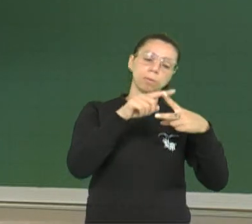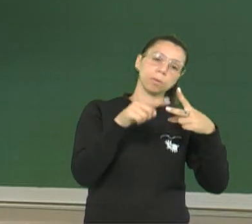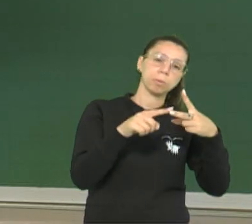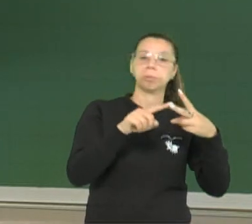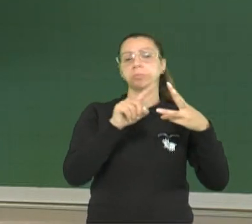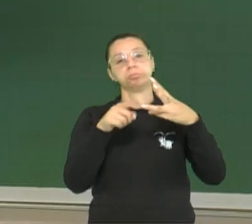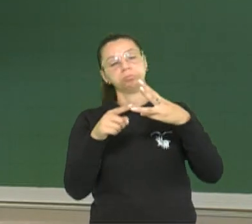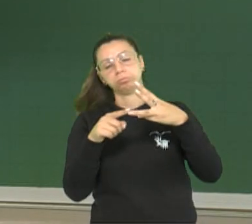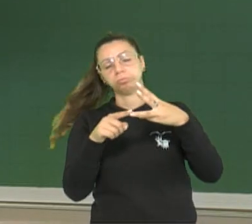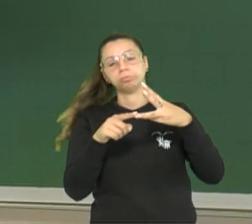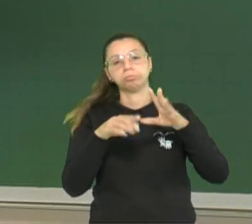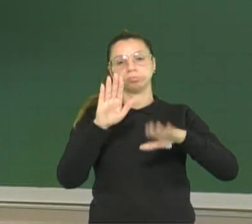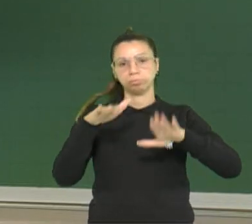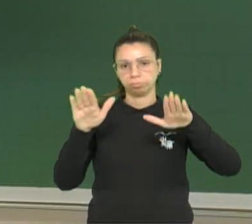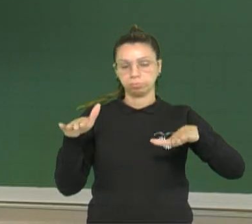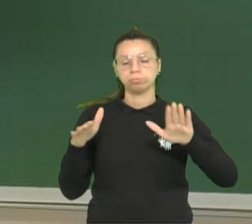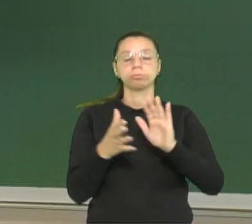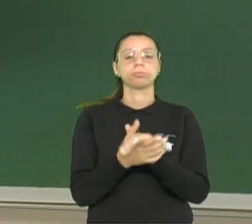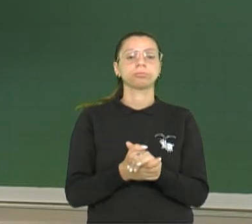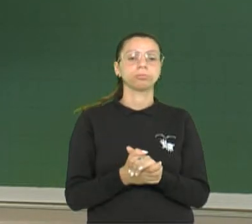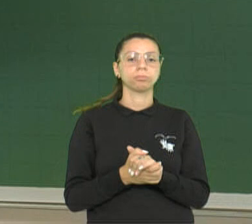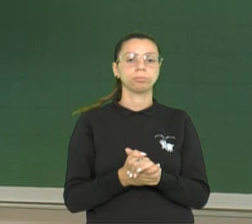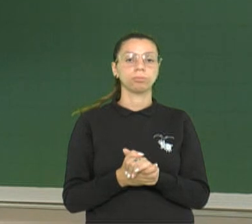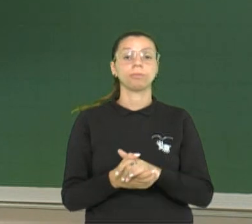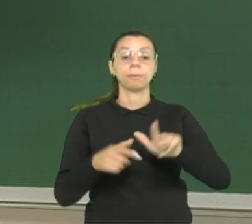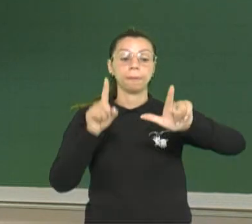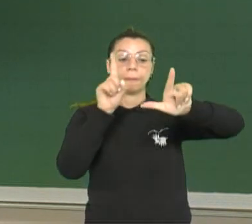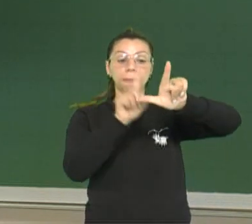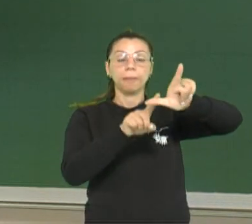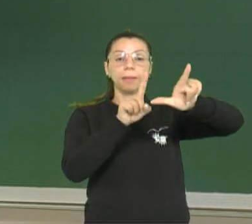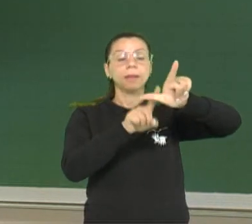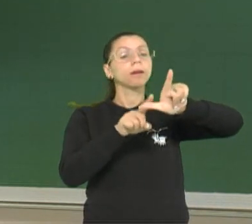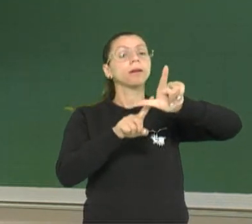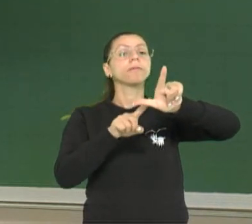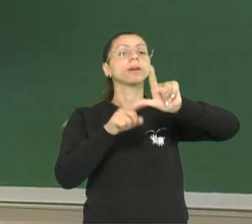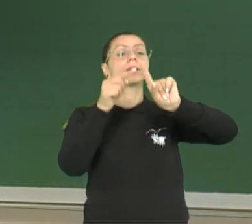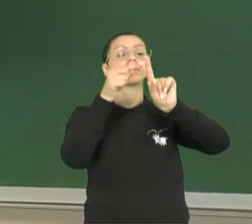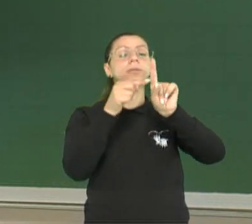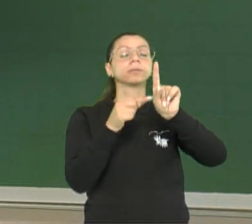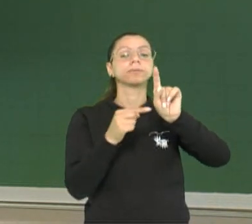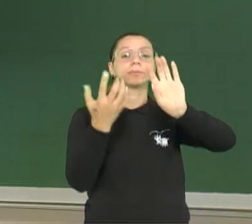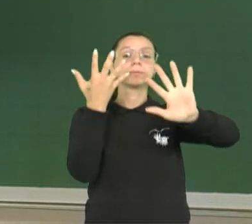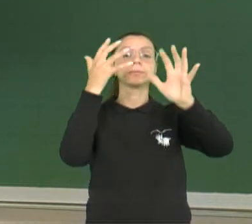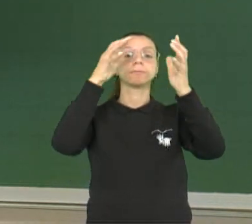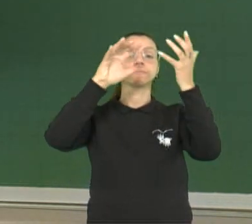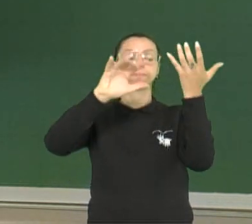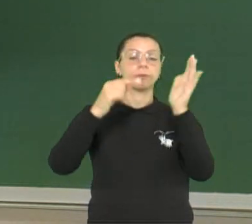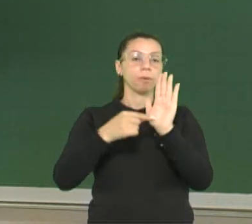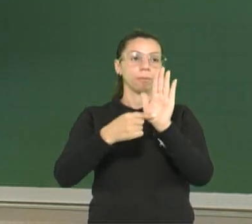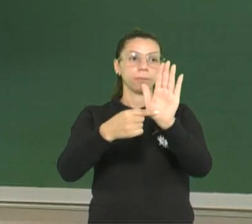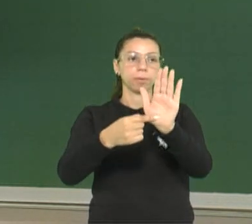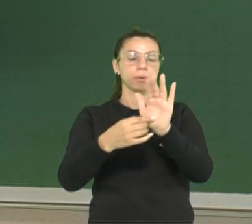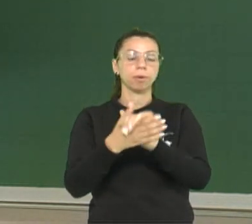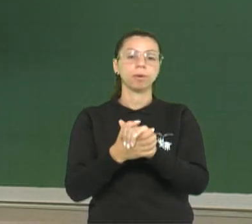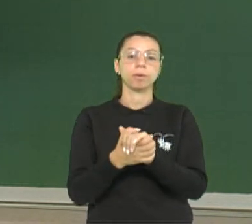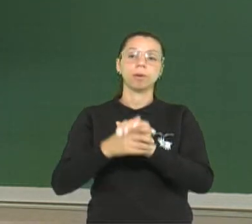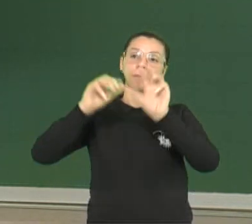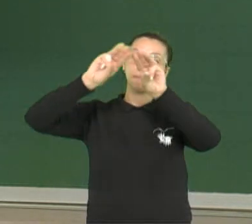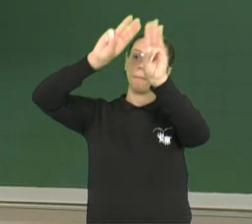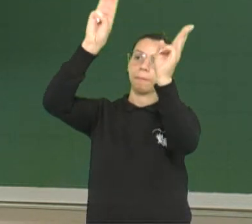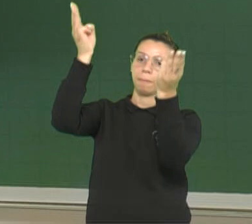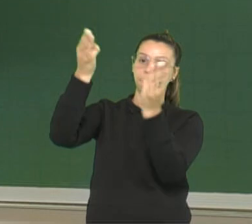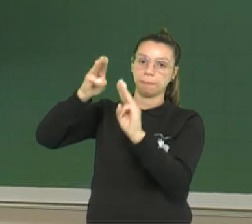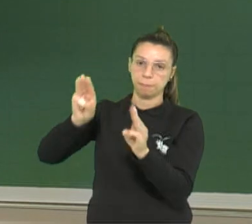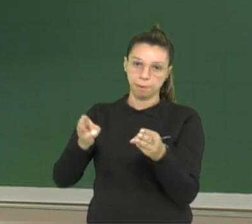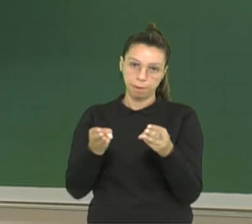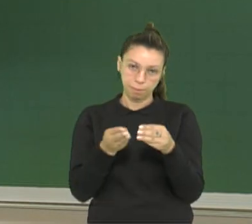letras. Estas letras é que vão indicar os tipos climáticos. Então aqui nós temos o mapa do Brasil, sendo que